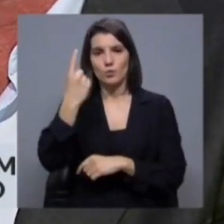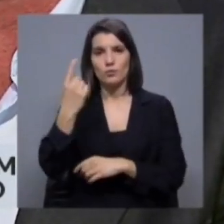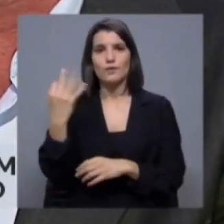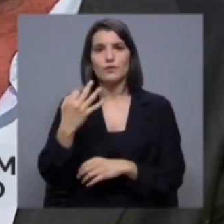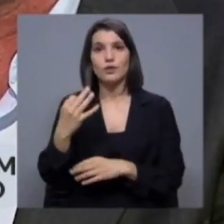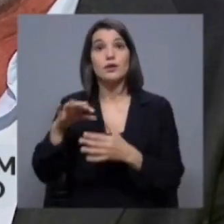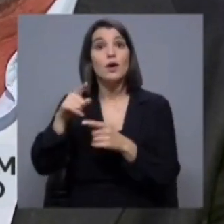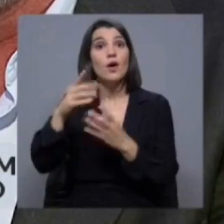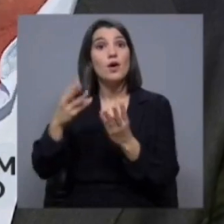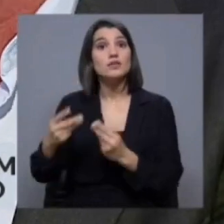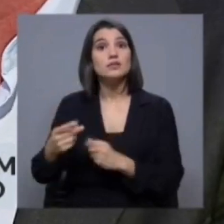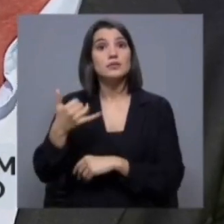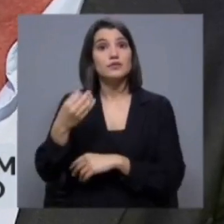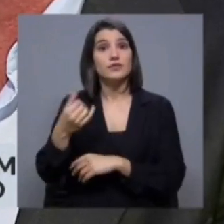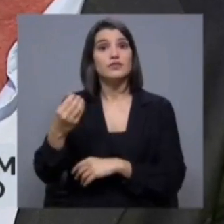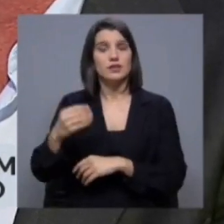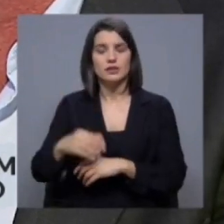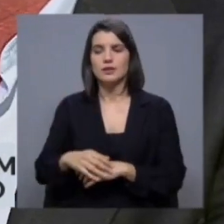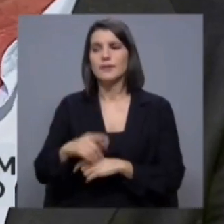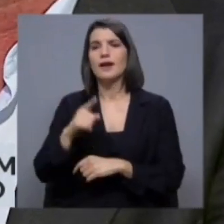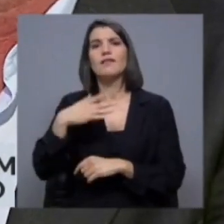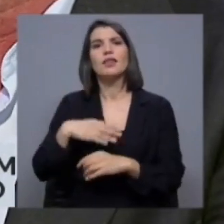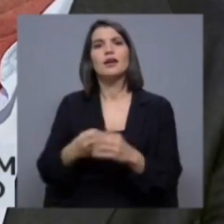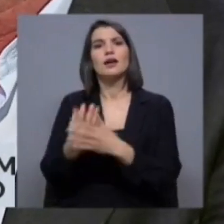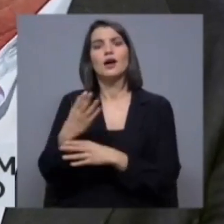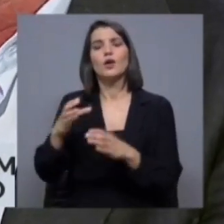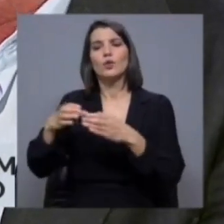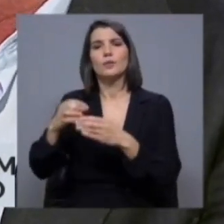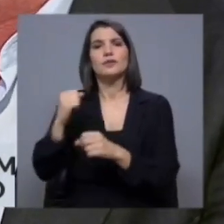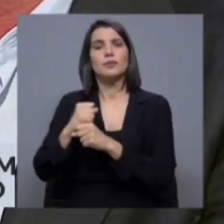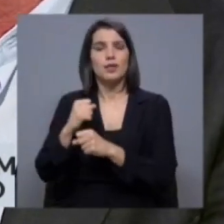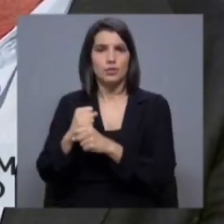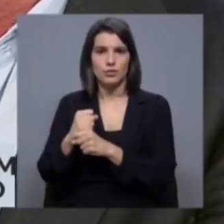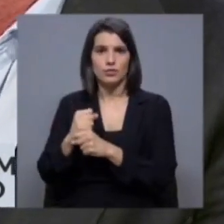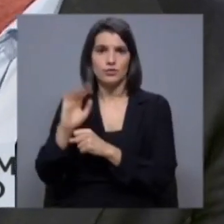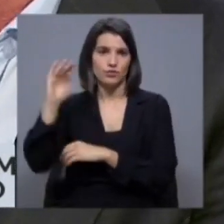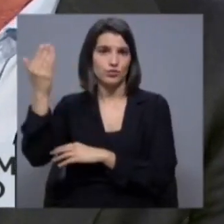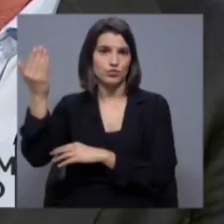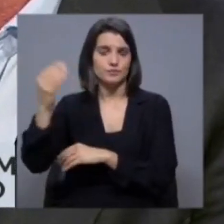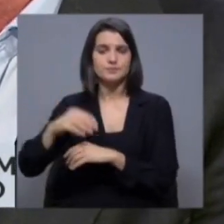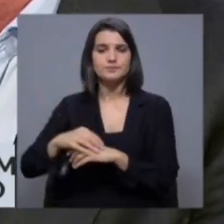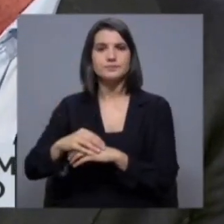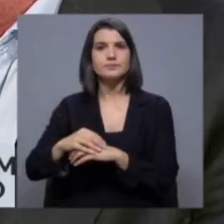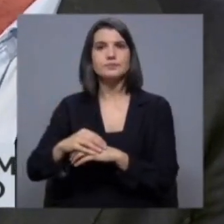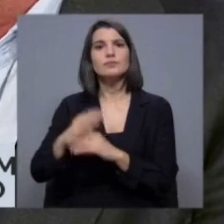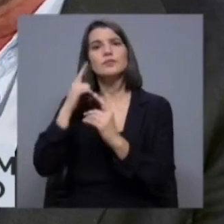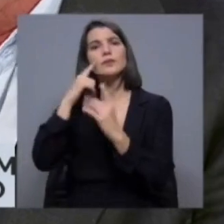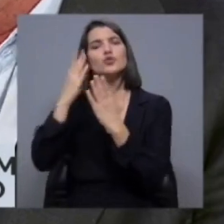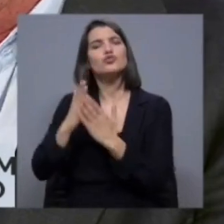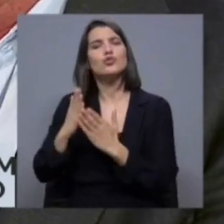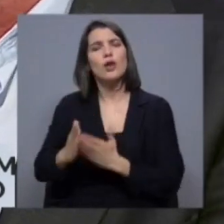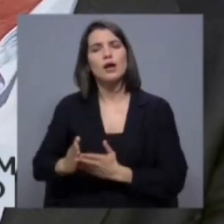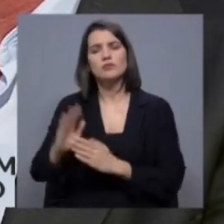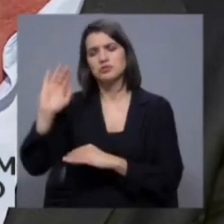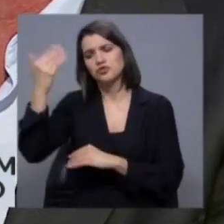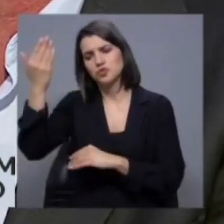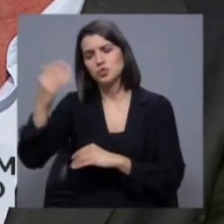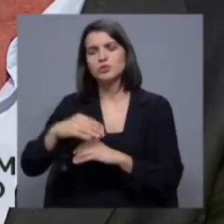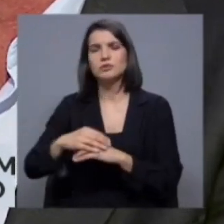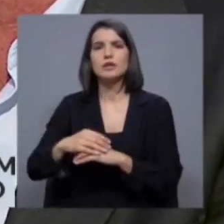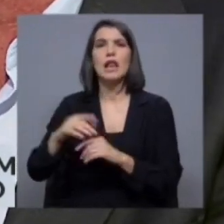Este foi no orçamento 2020 consistia na criação de um grupo trabalho duro para fazer um estudo futuro